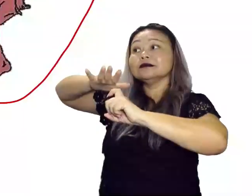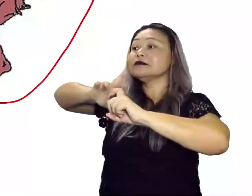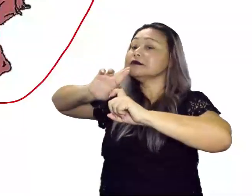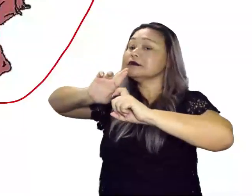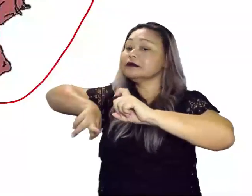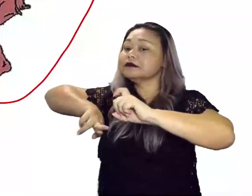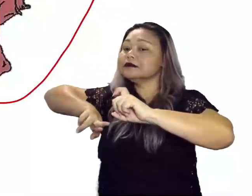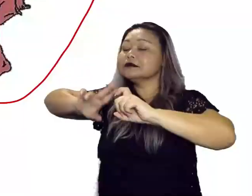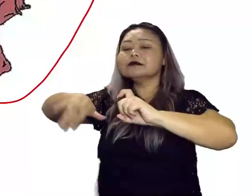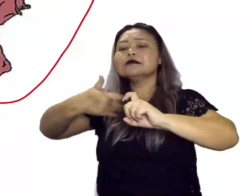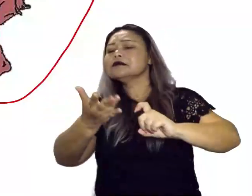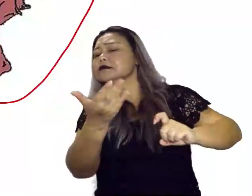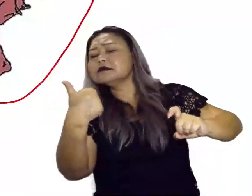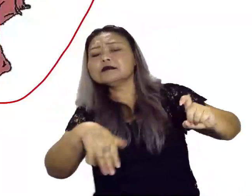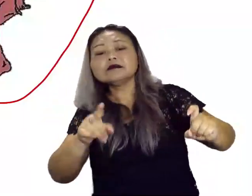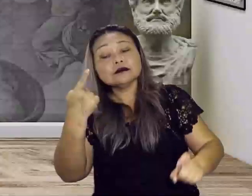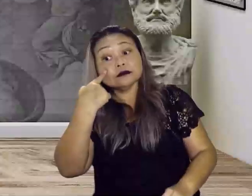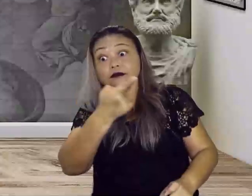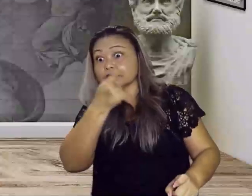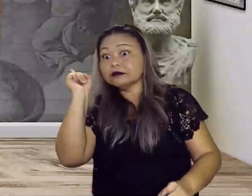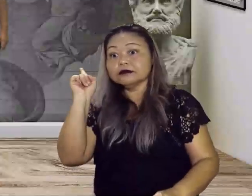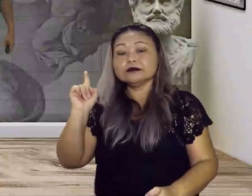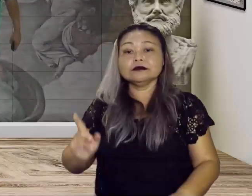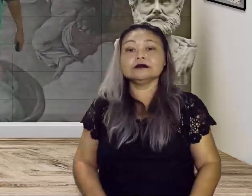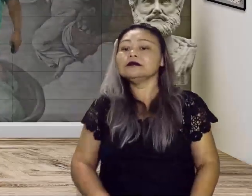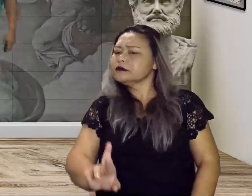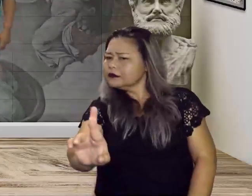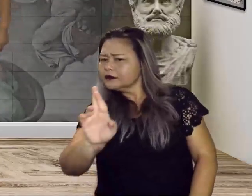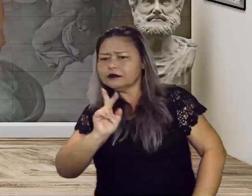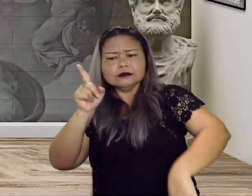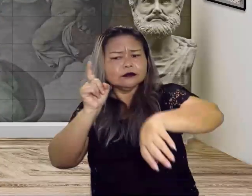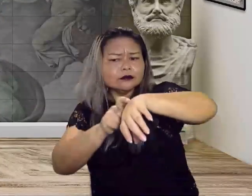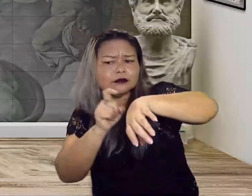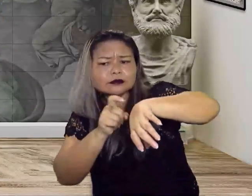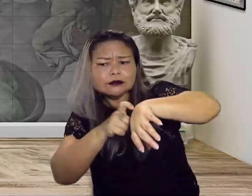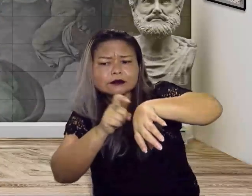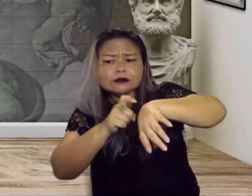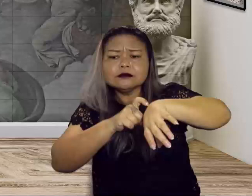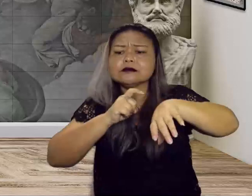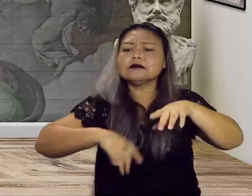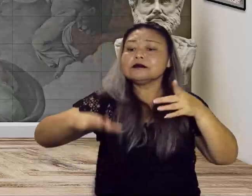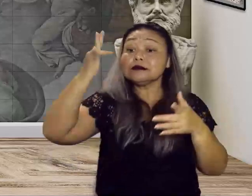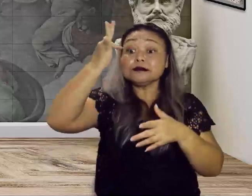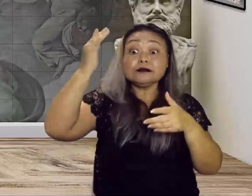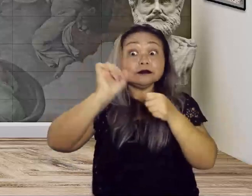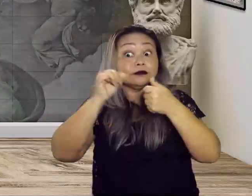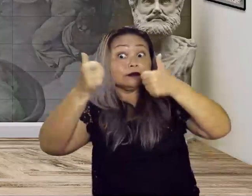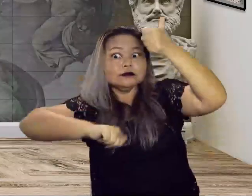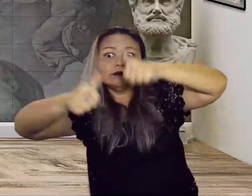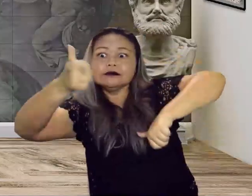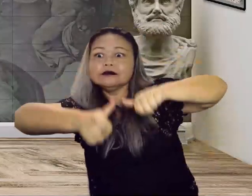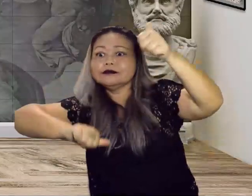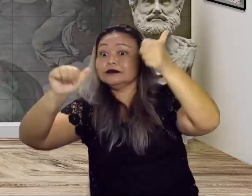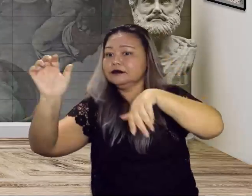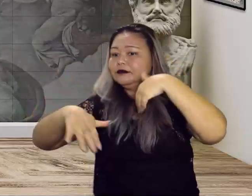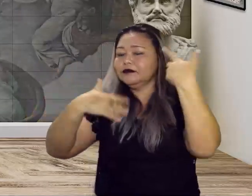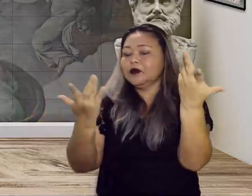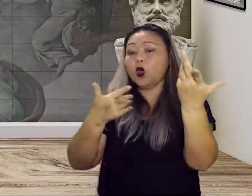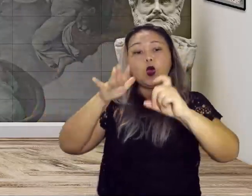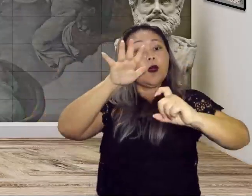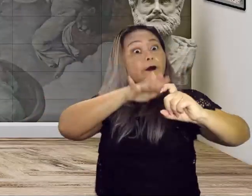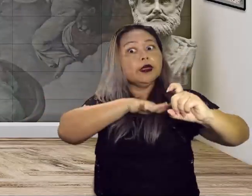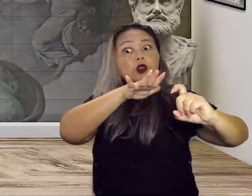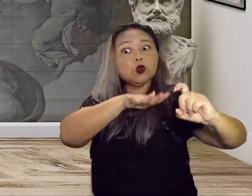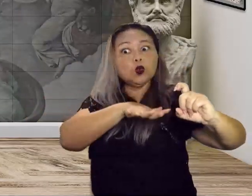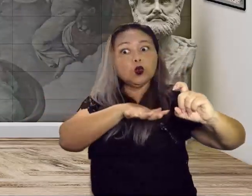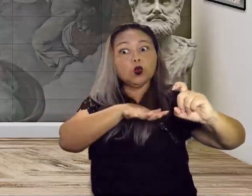Responda aí para nós. Vamos lá, queridos, olha aqui. Responda nesse momento, no âmbito. A filosofia também analisa isso, a questão do mito,